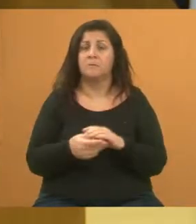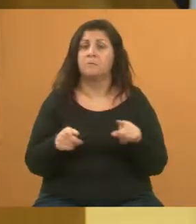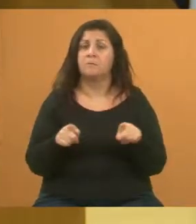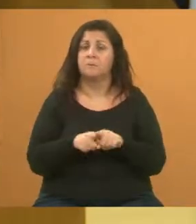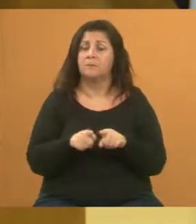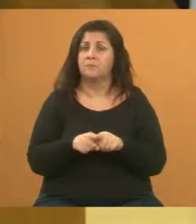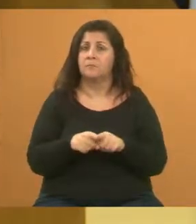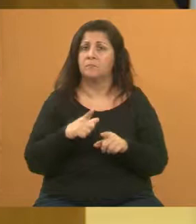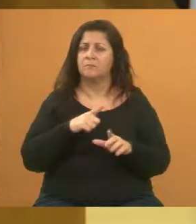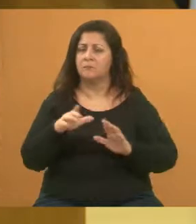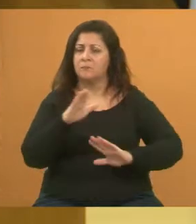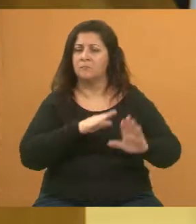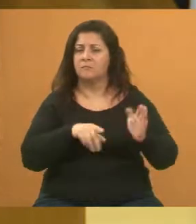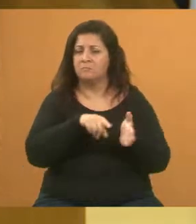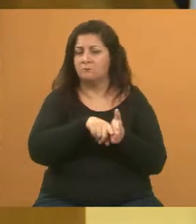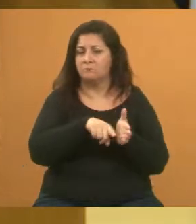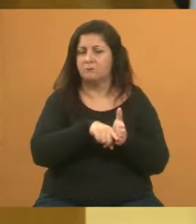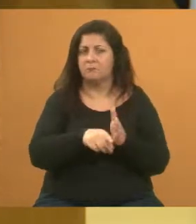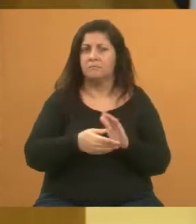também que eu tive o cuidado aqui de analisar